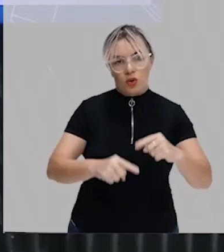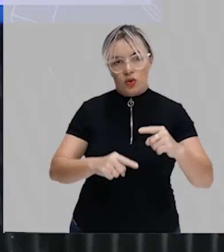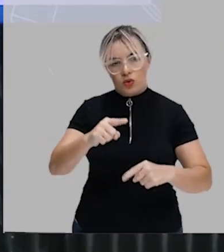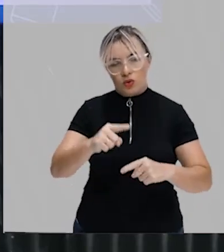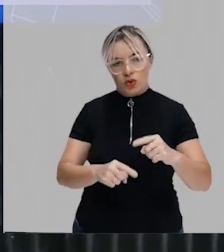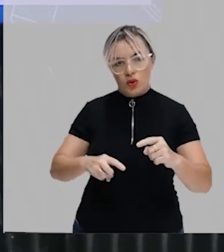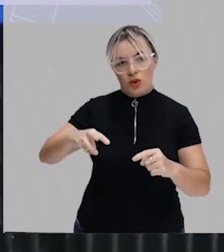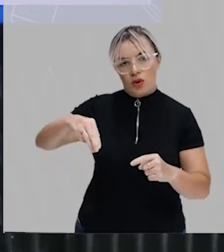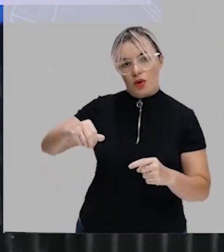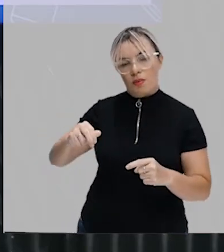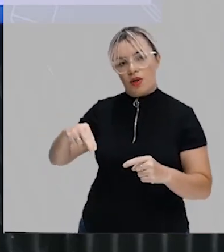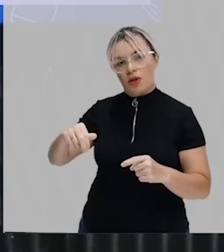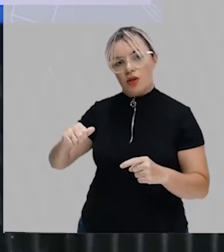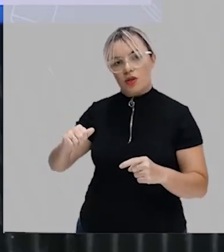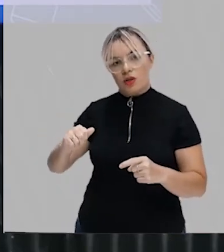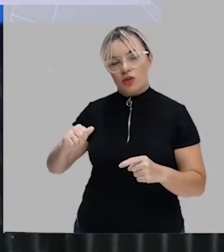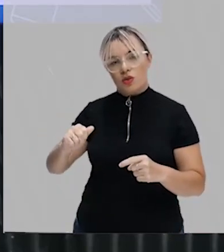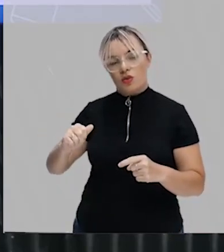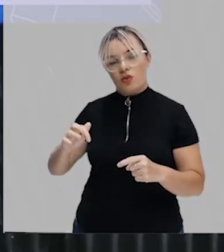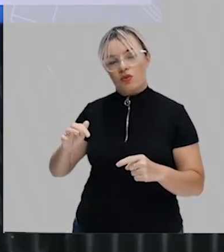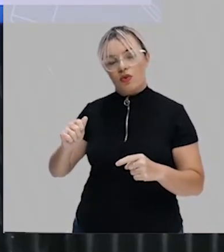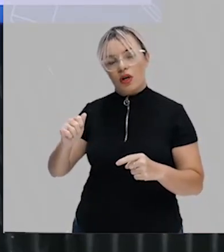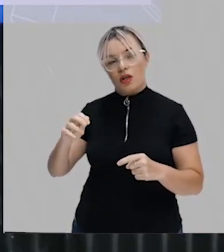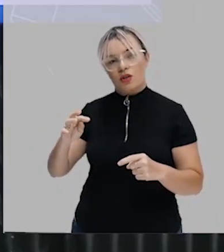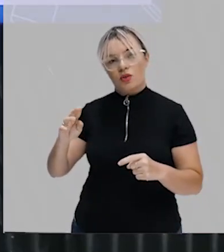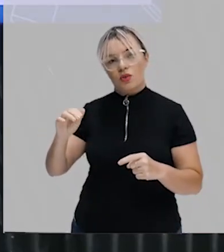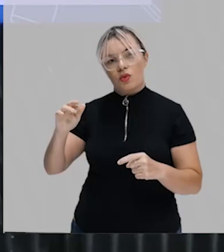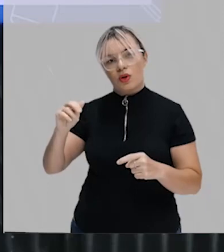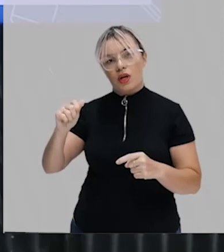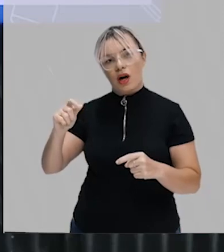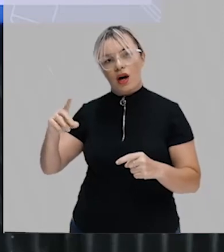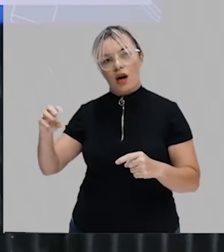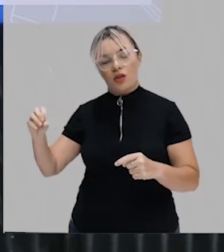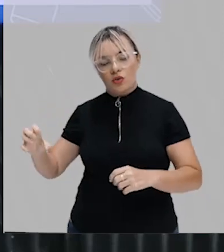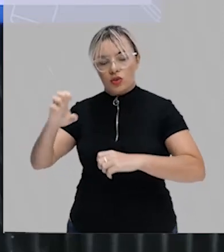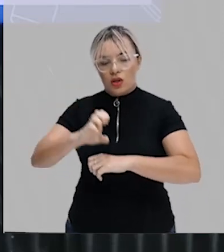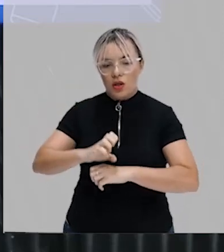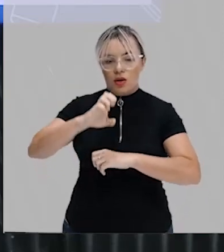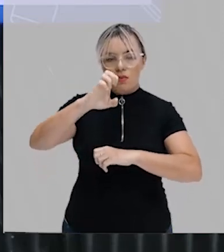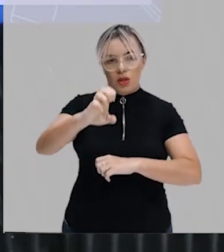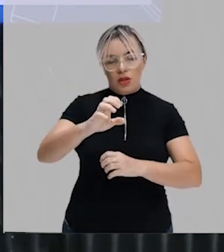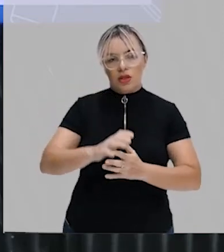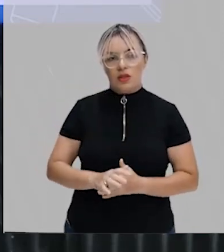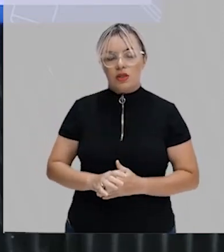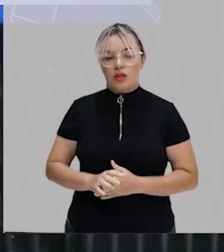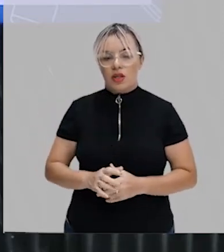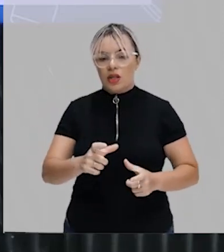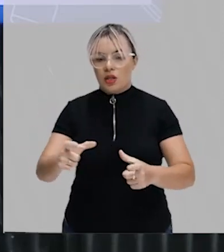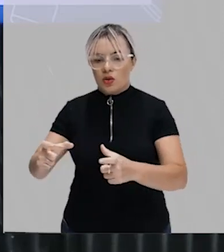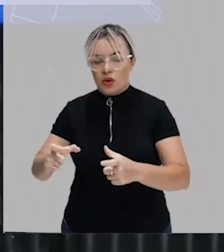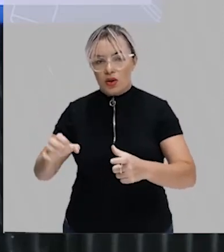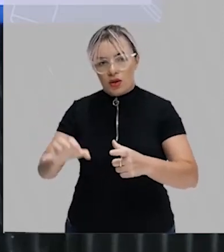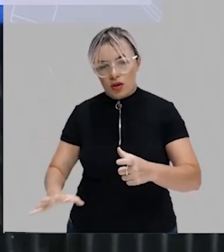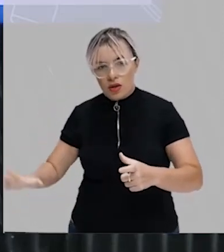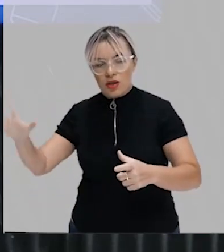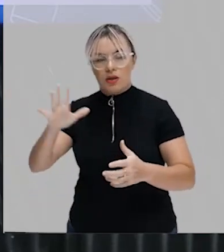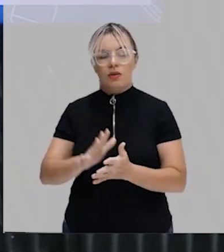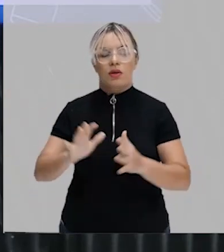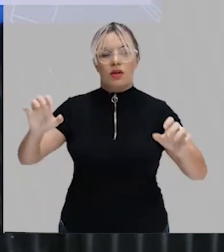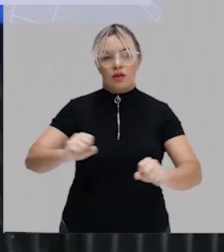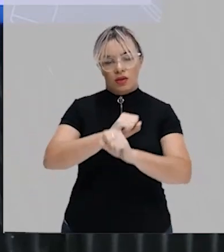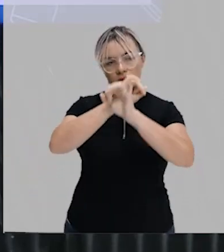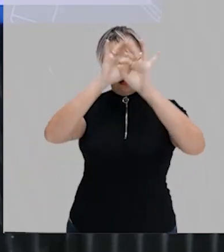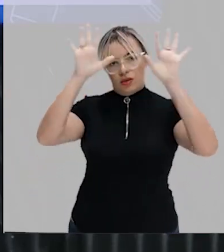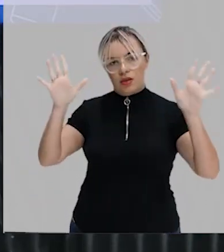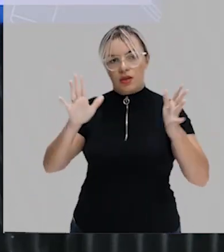das vezes, inclusive, importados em outras praças europeias. E aí você observa claramente que quem